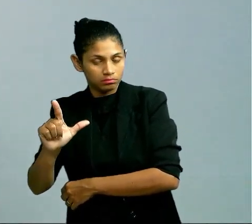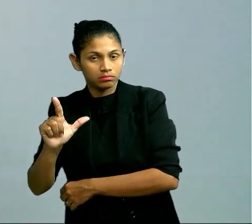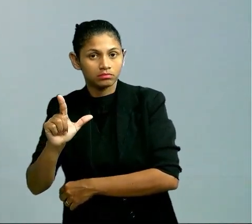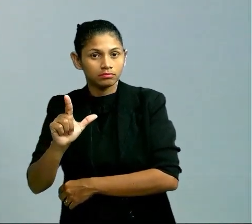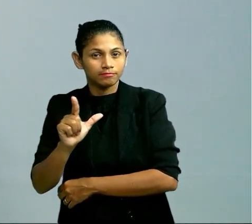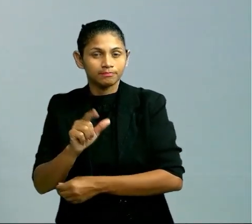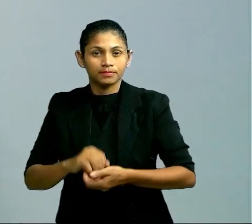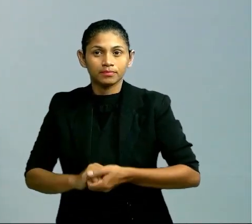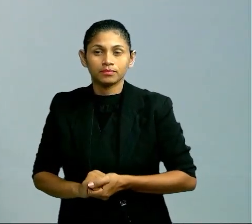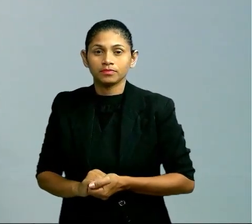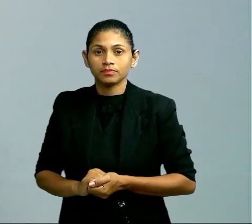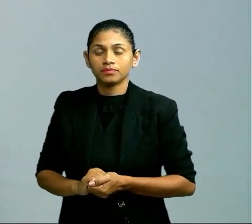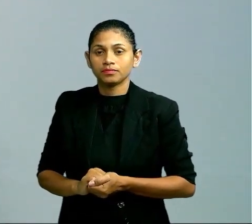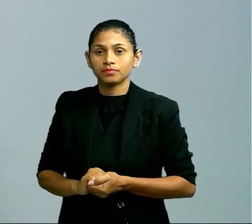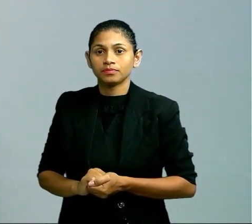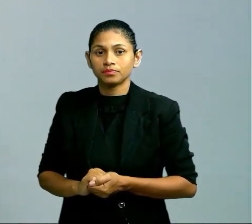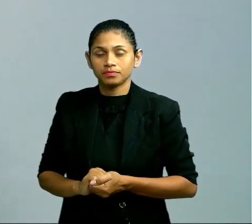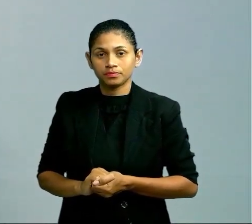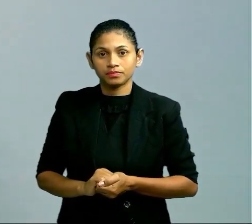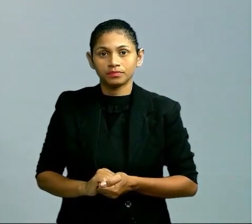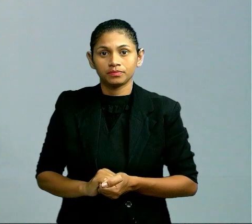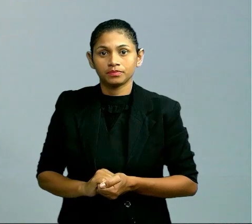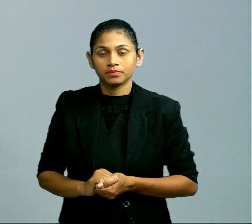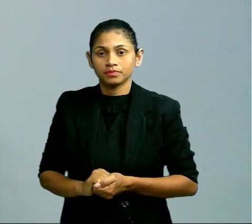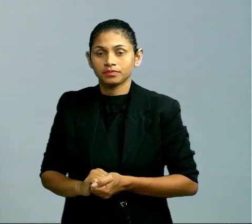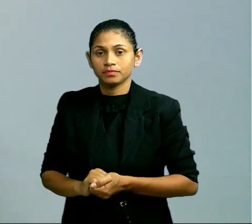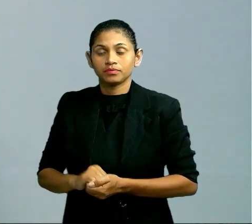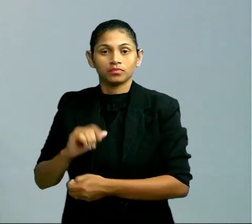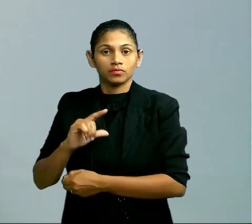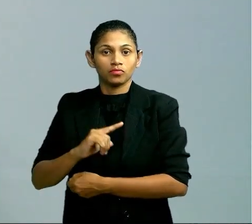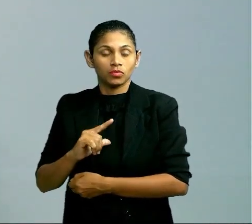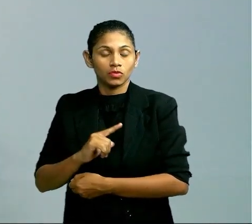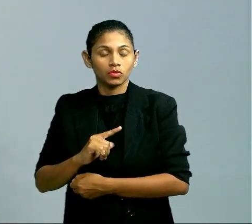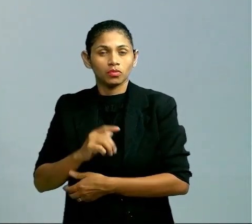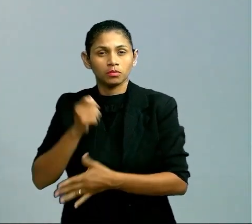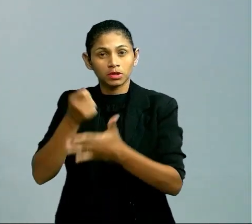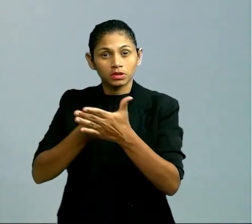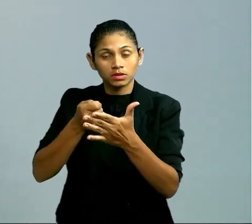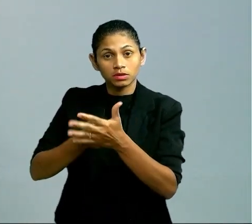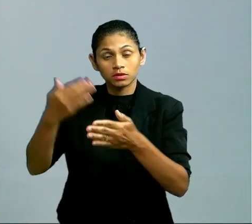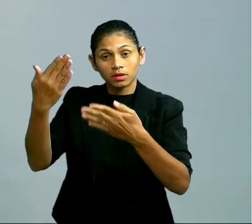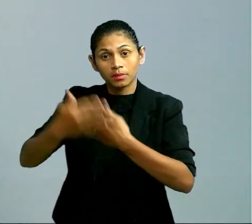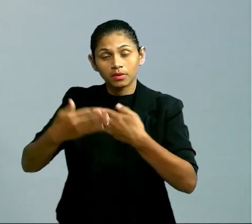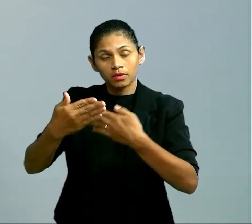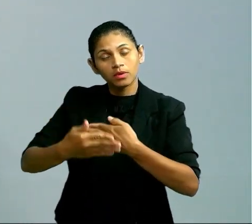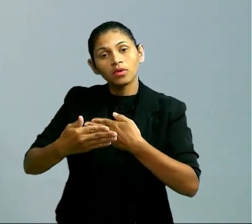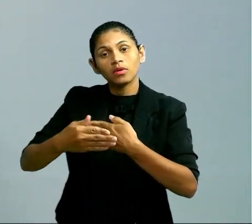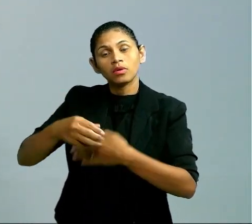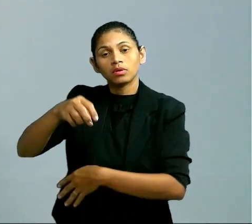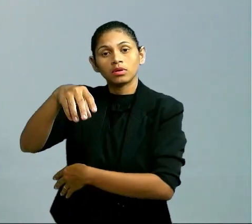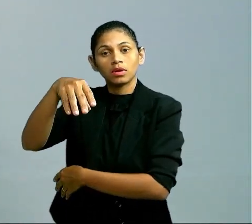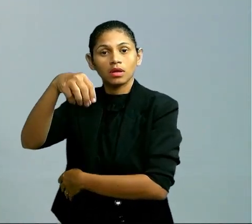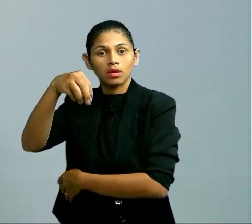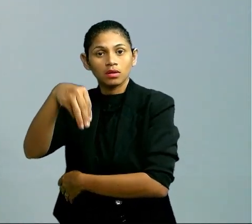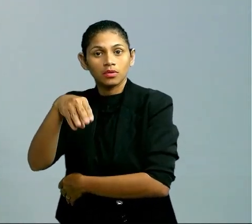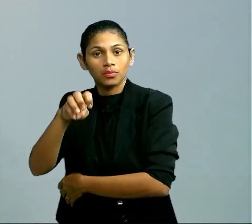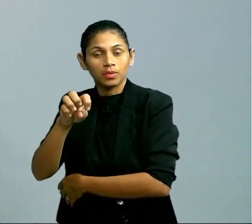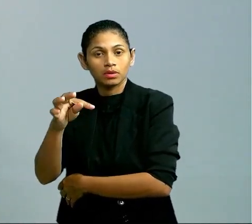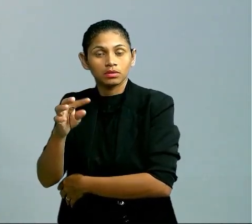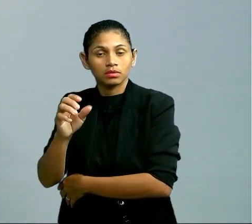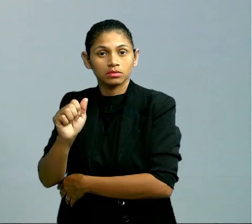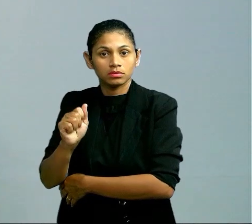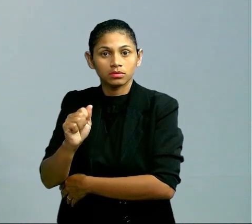temos o metanal, que é o nome da IUPAC, que é o que vai ser cobrado nas provas, mas nós temos as nomenclaturas usuais. Nós podemos